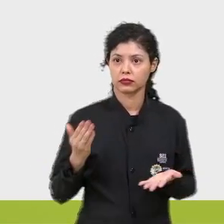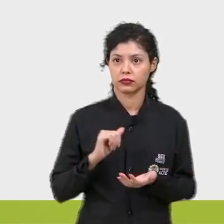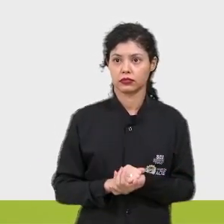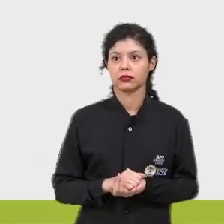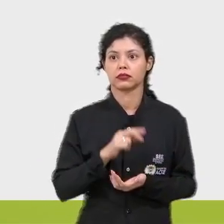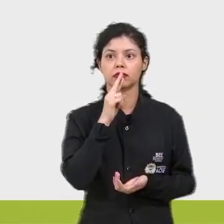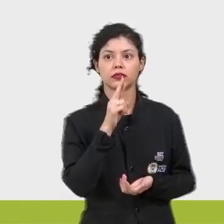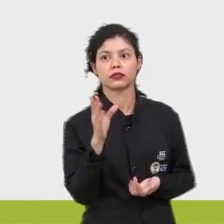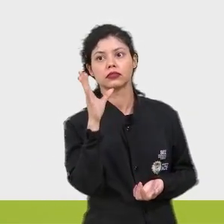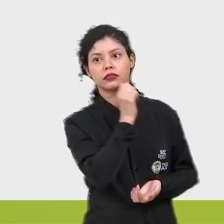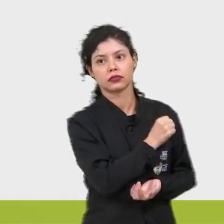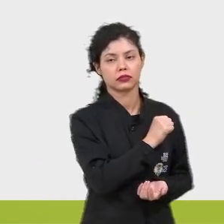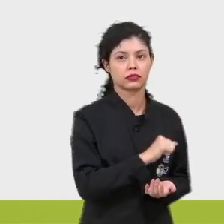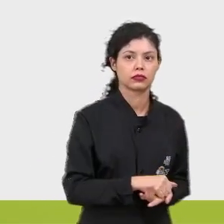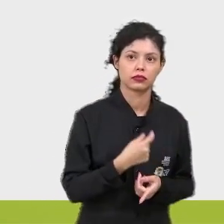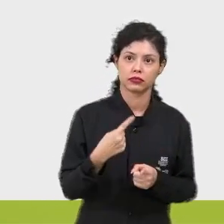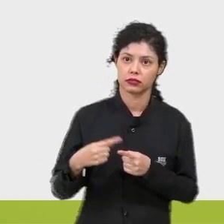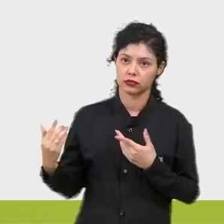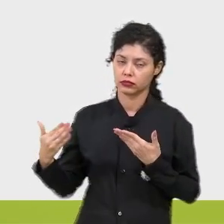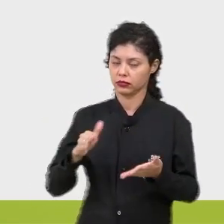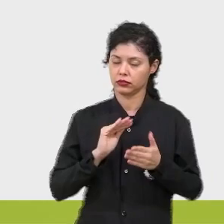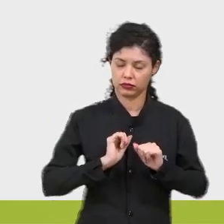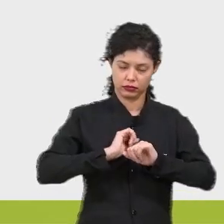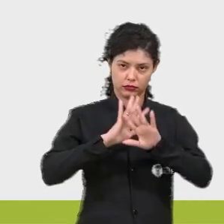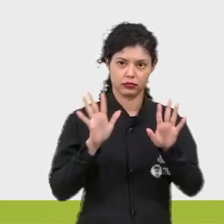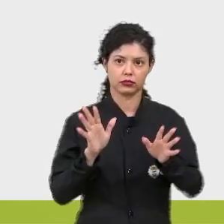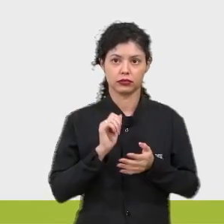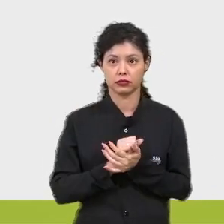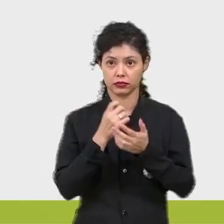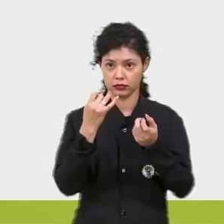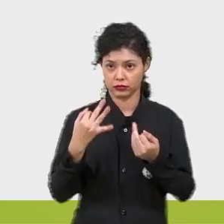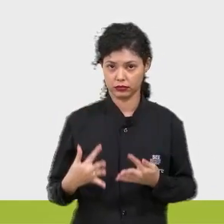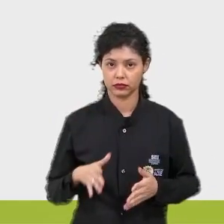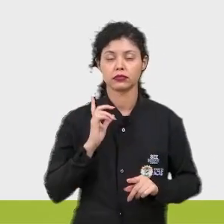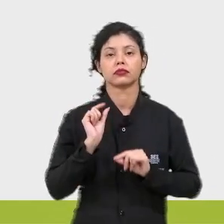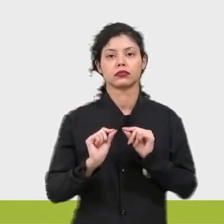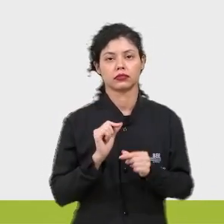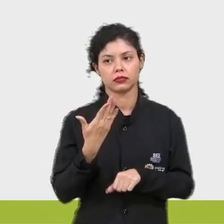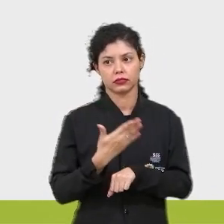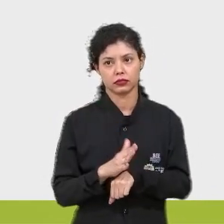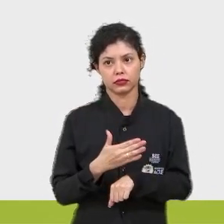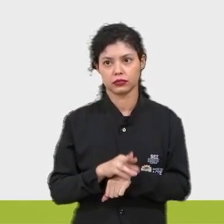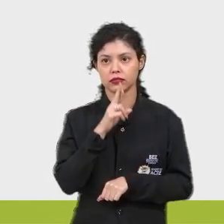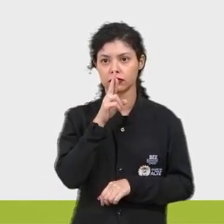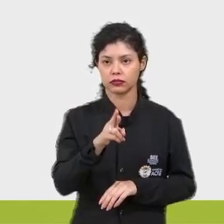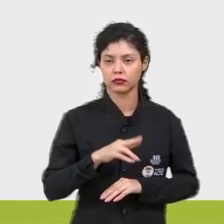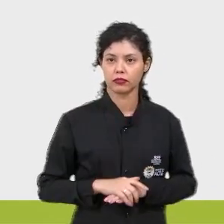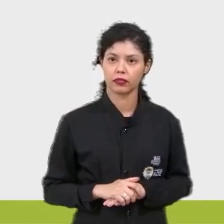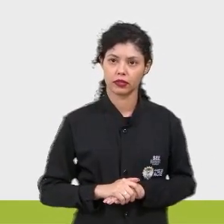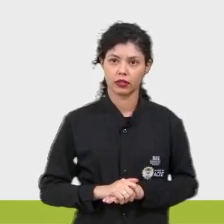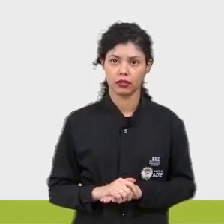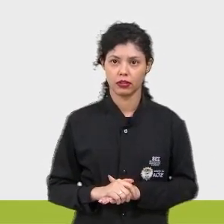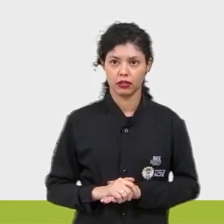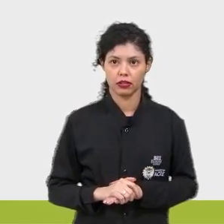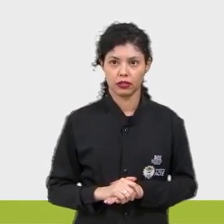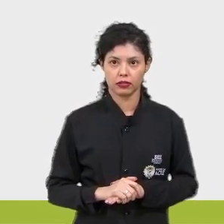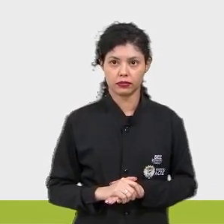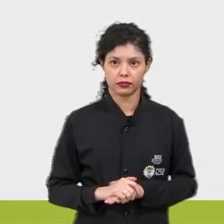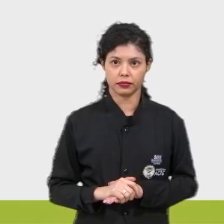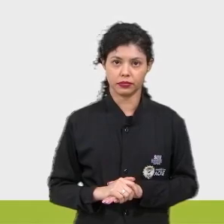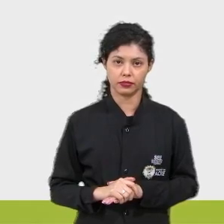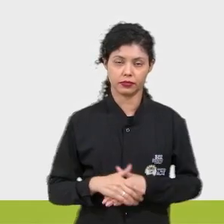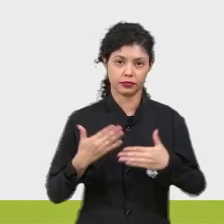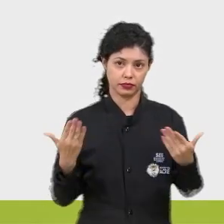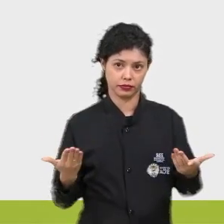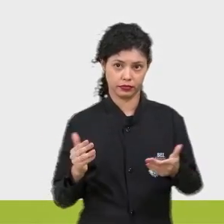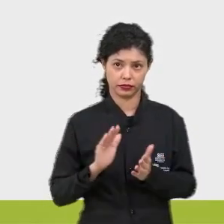responde rapidamente aqui, porque o objetivo, claro, é explicar, lhe treinar, resolver esse tipo de questão.